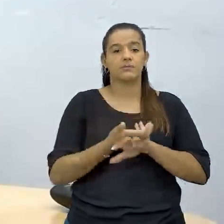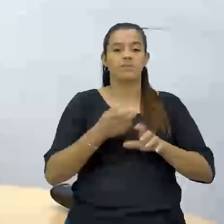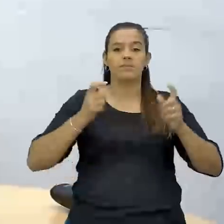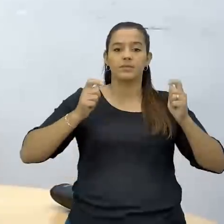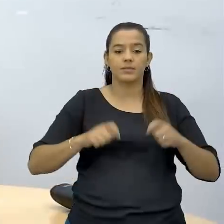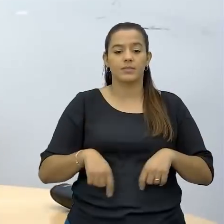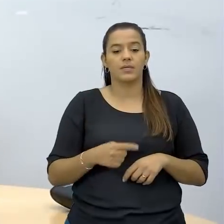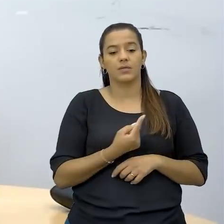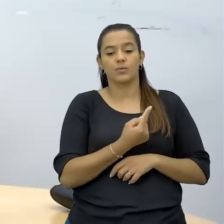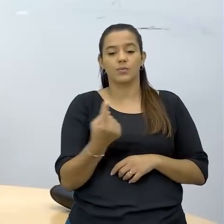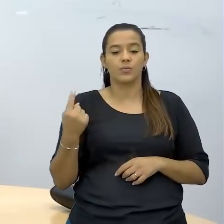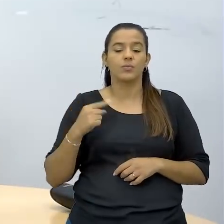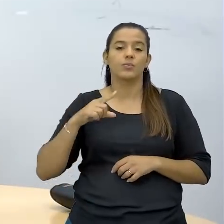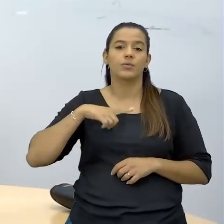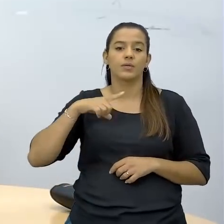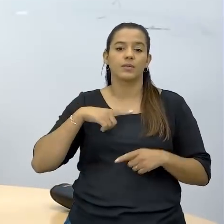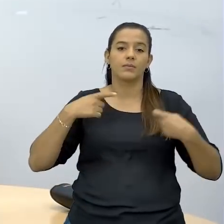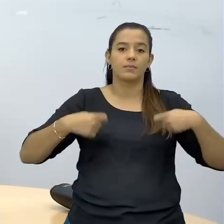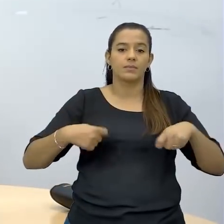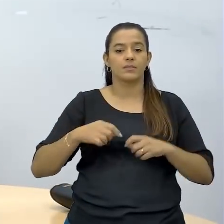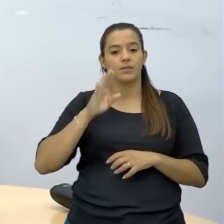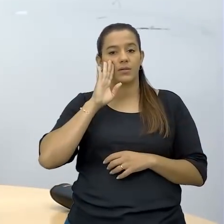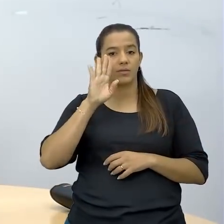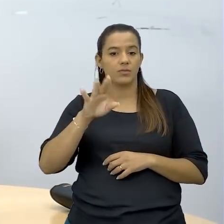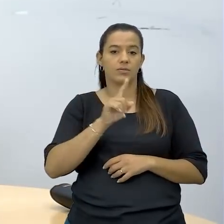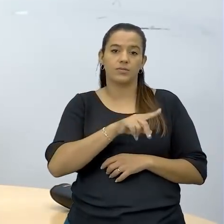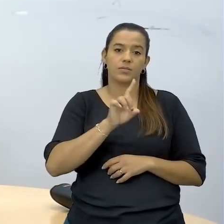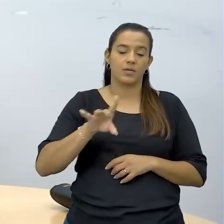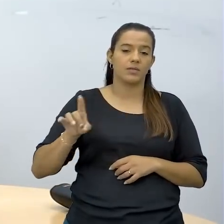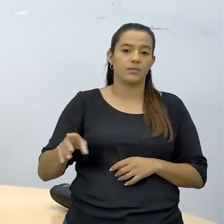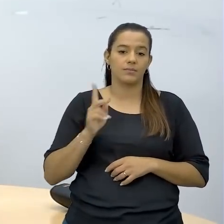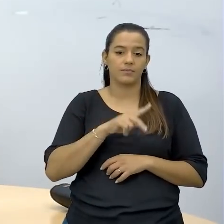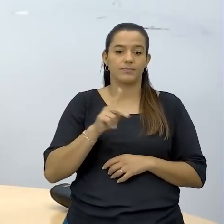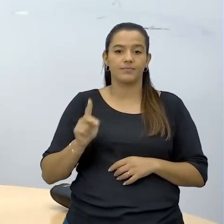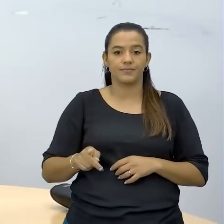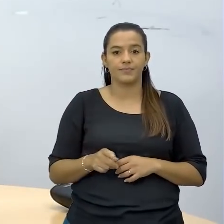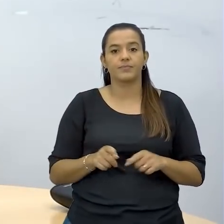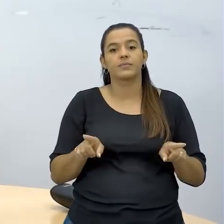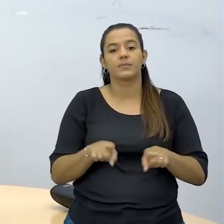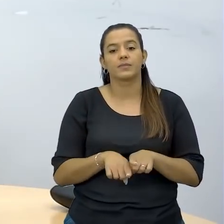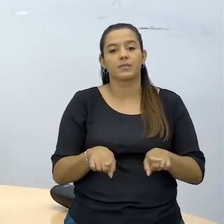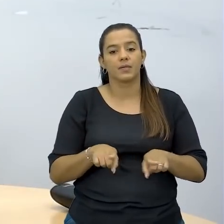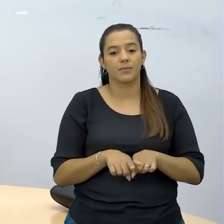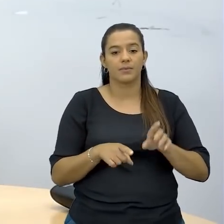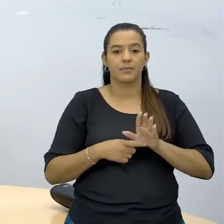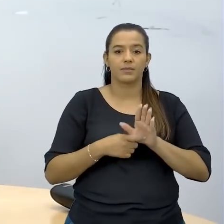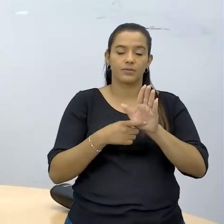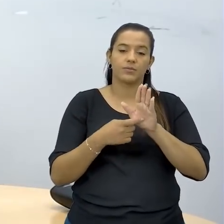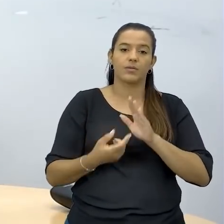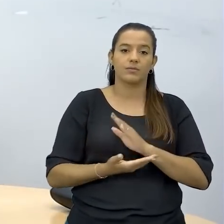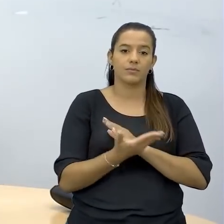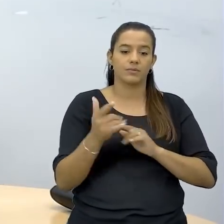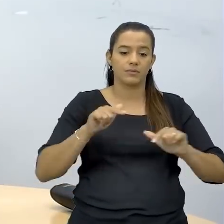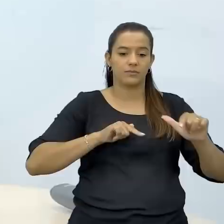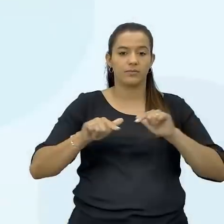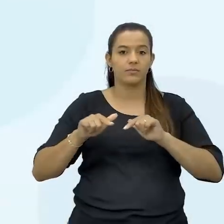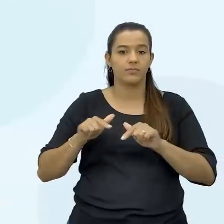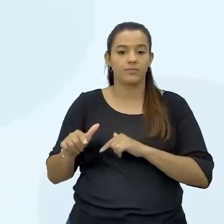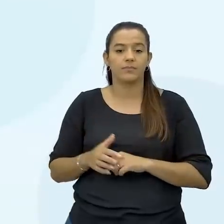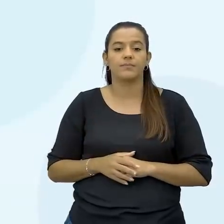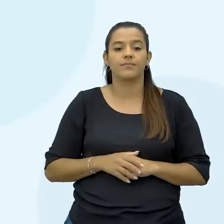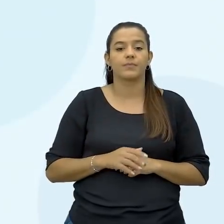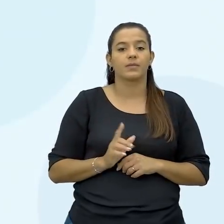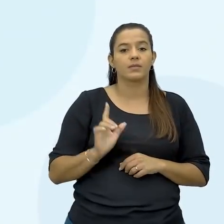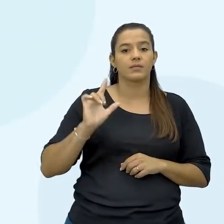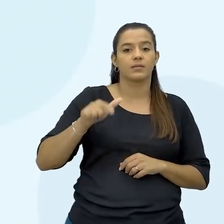uma habilitação preferencial dos professores. Tá? Isso serve também para nortear o trabalho. Aí, em seguida,